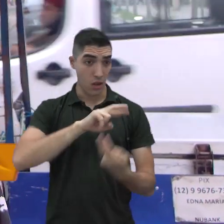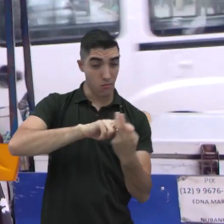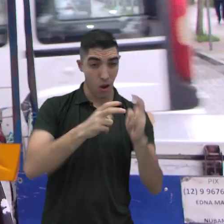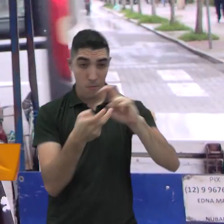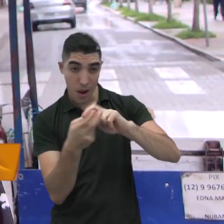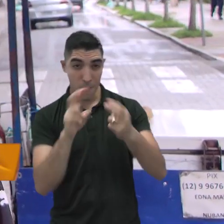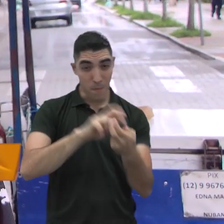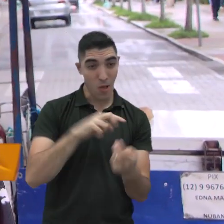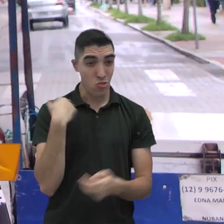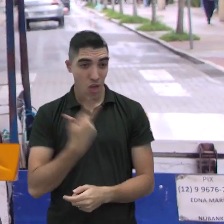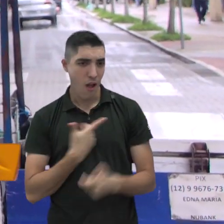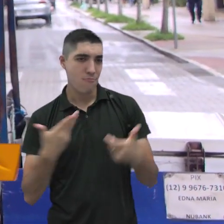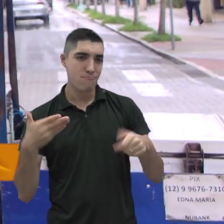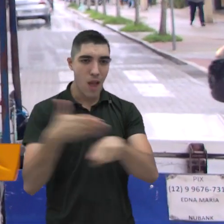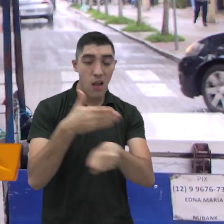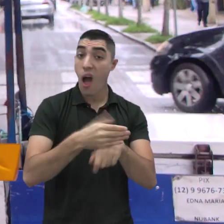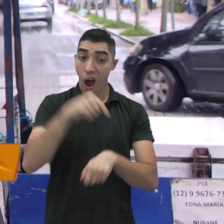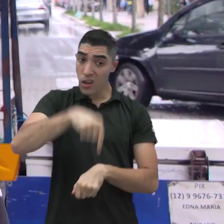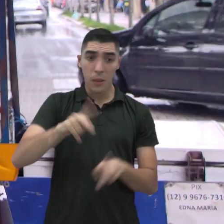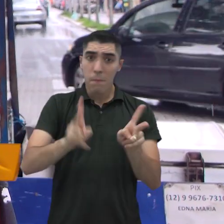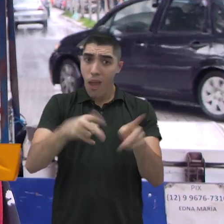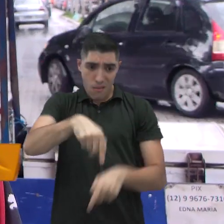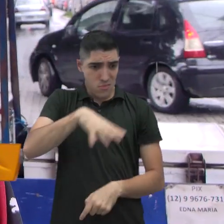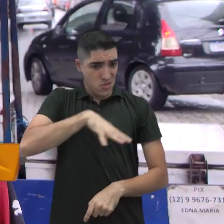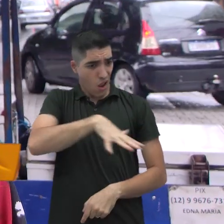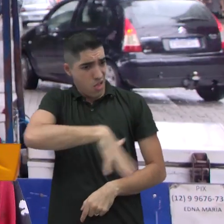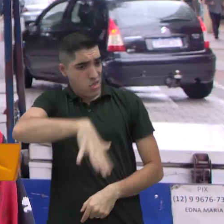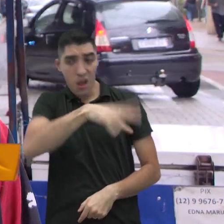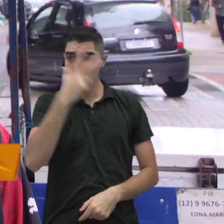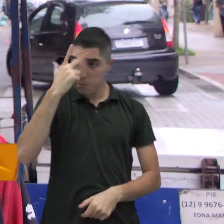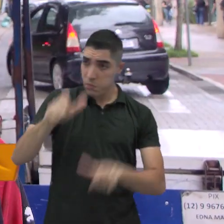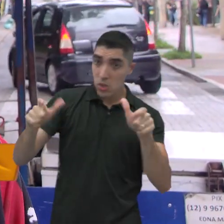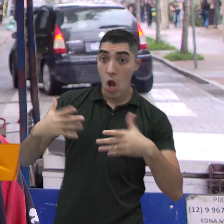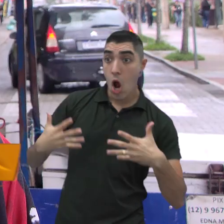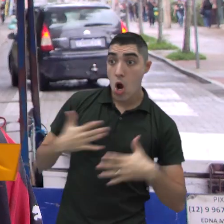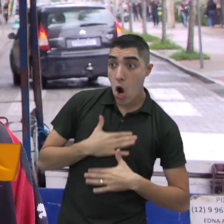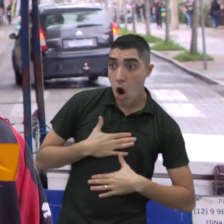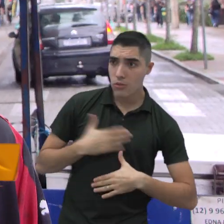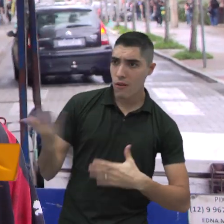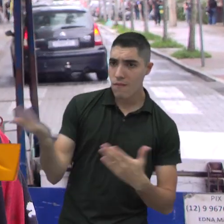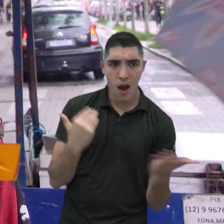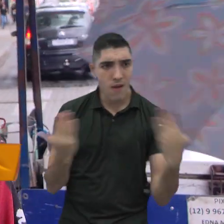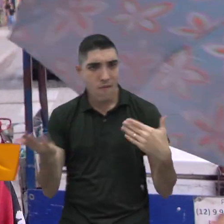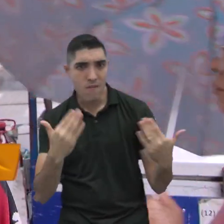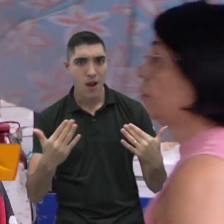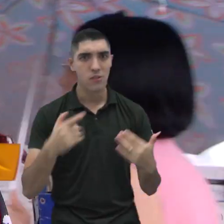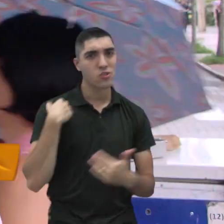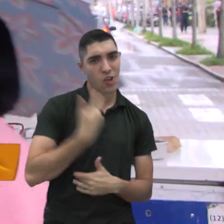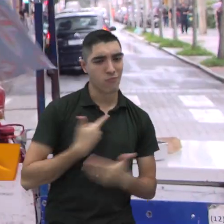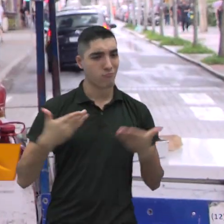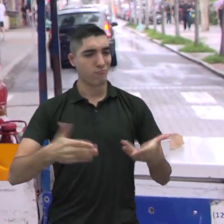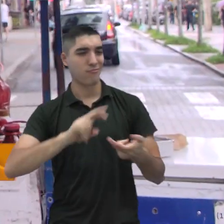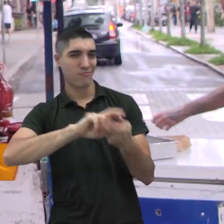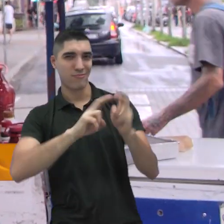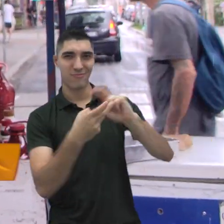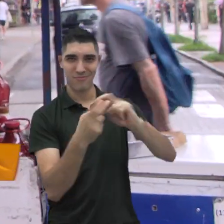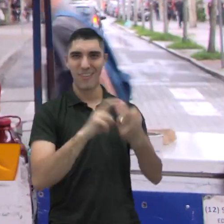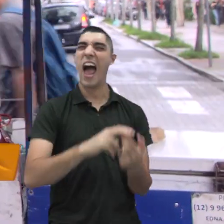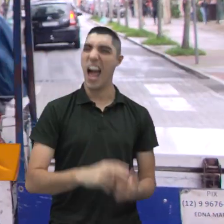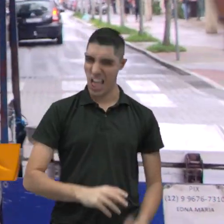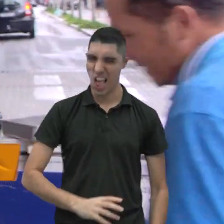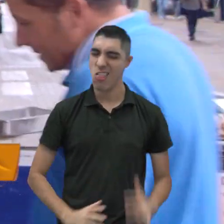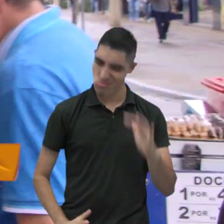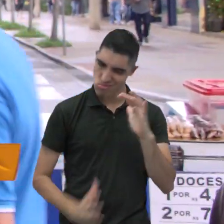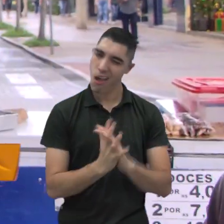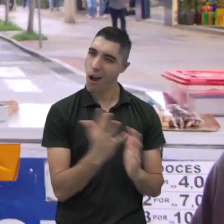roda de capoeira aí pra nós dançar, às vezes aí de vez em quando, aqui no calçadão mesmo. Pessoal que anima aí, vem aqui no calçadão, fazer umas artes